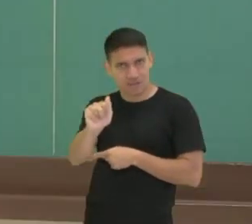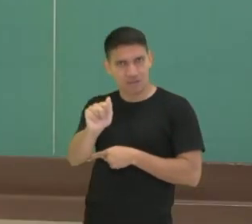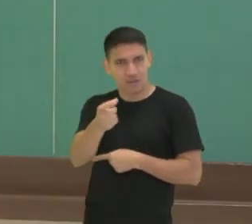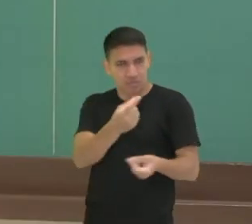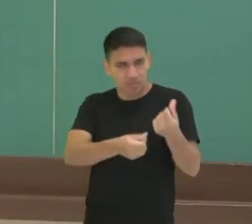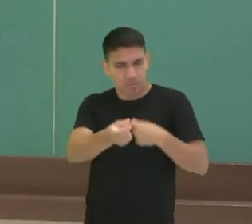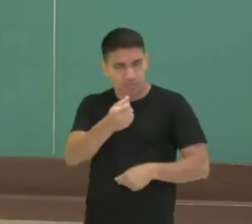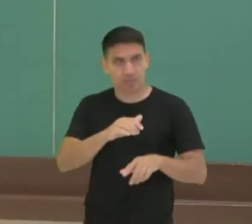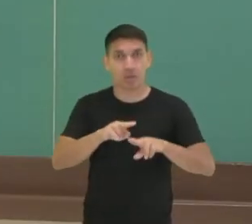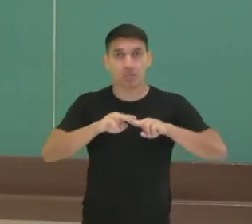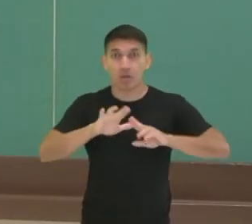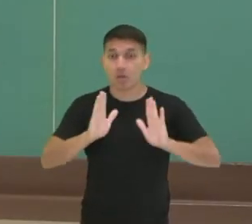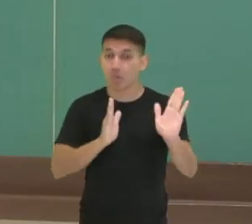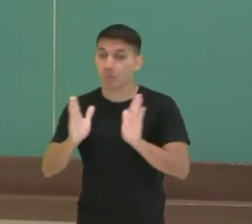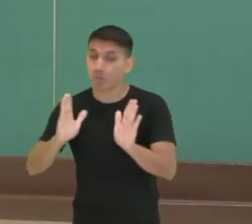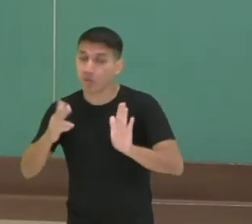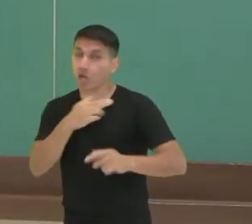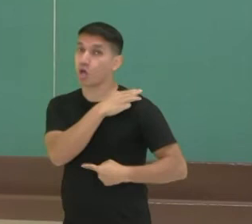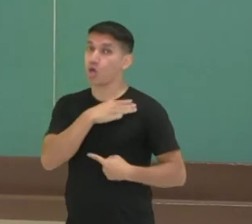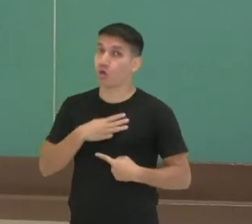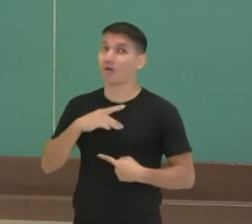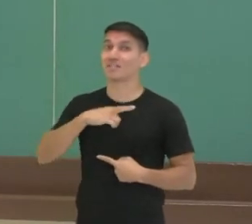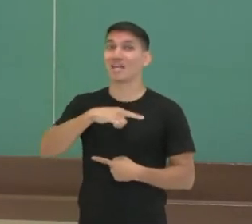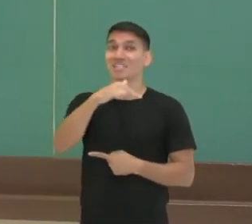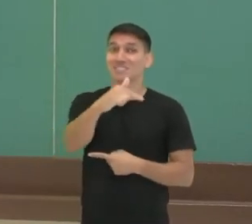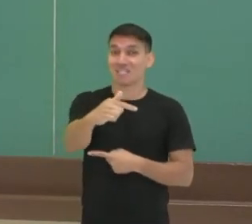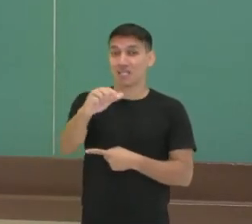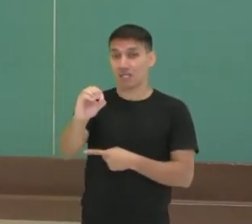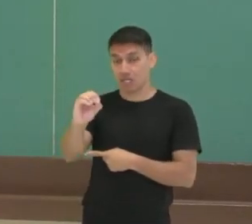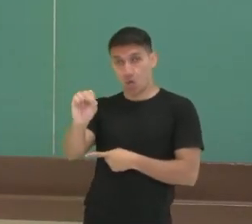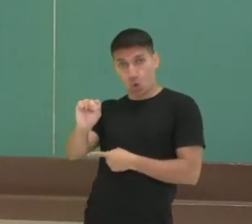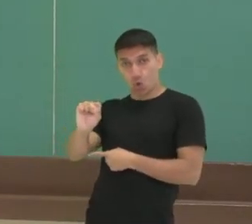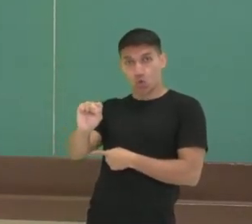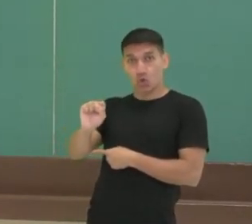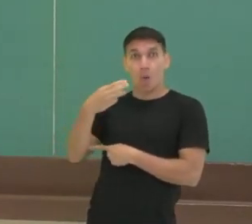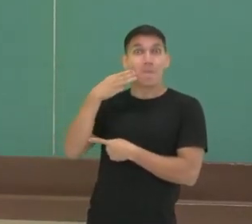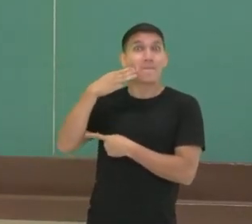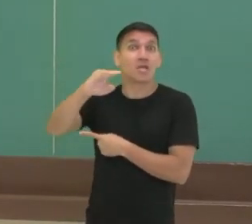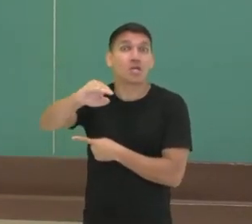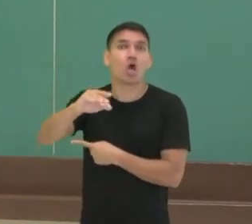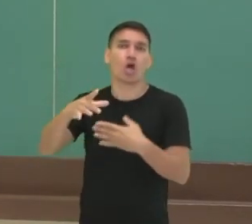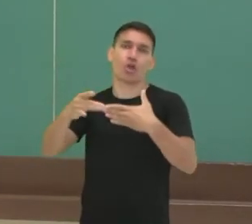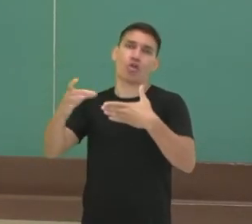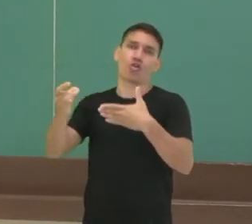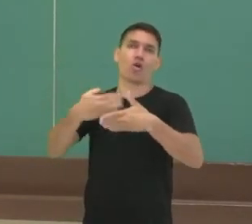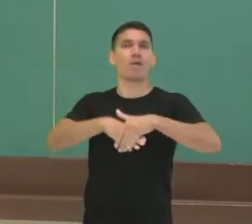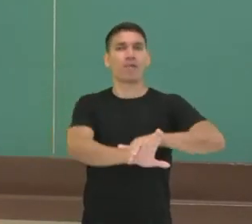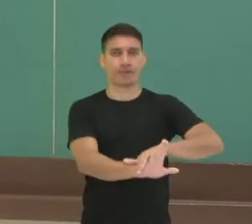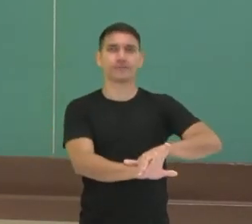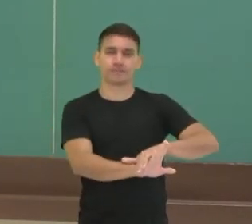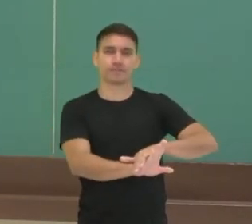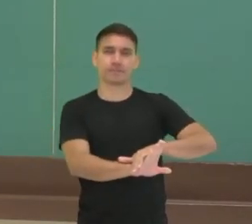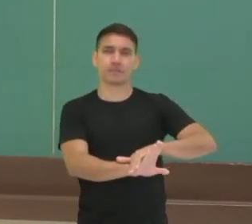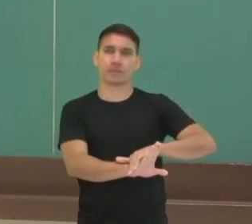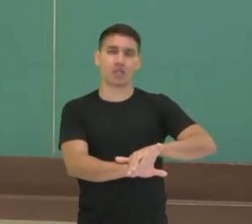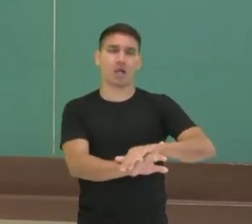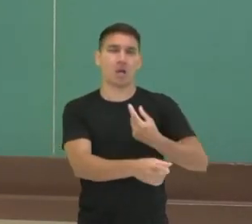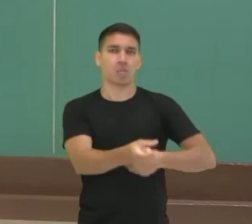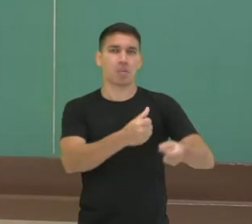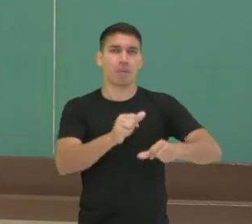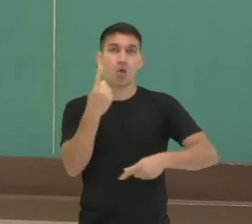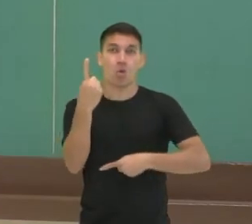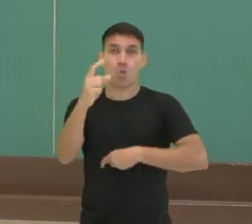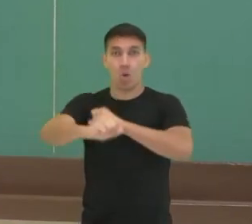do governo Dutra, a gente tinha 708 milhões de dólares em reservas cambiais. Um ano